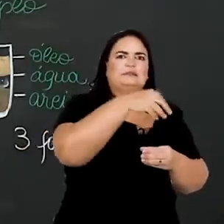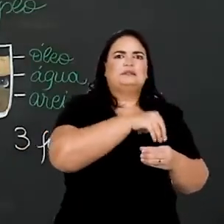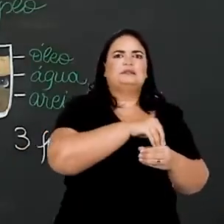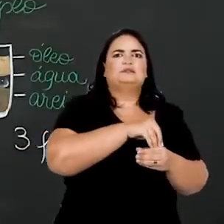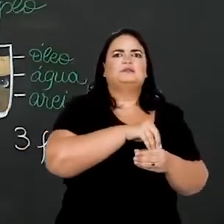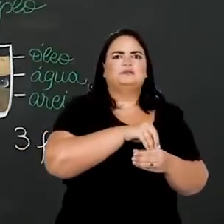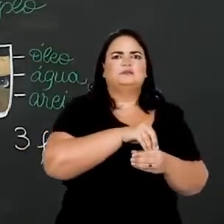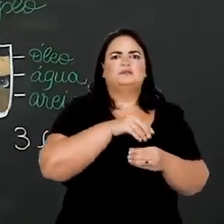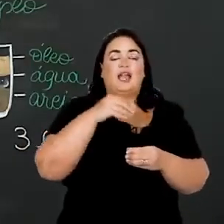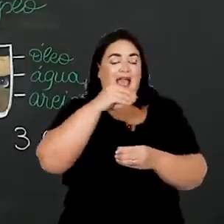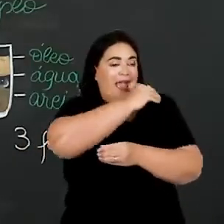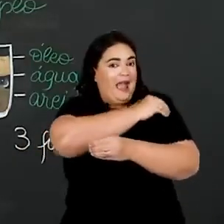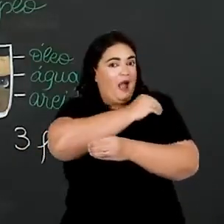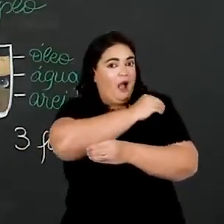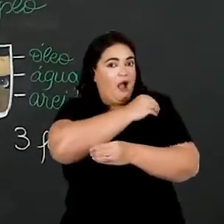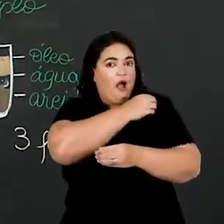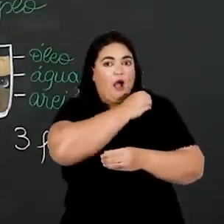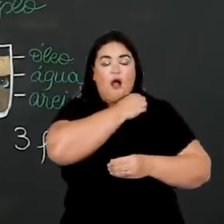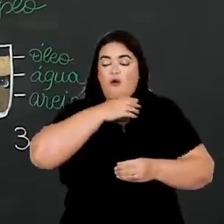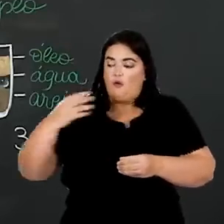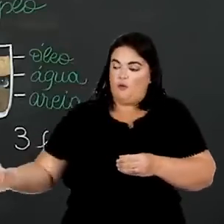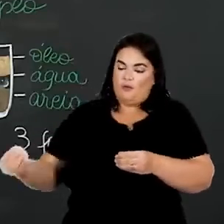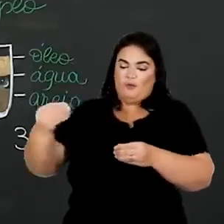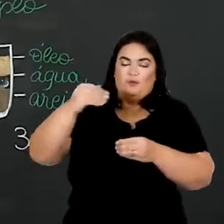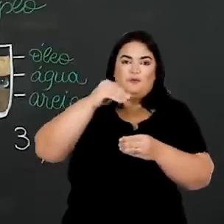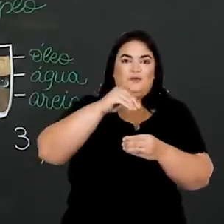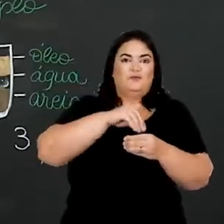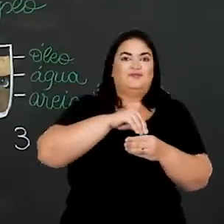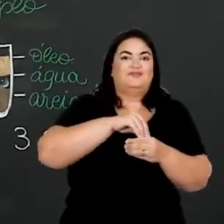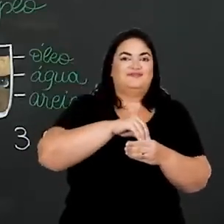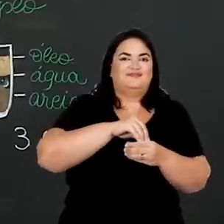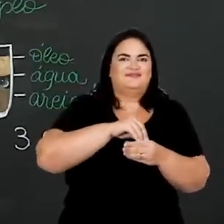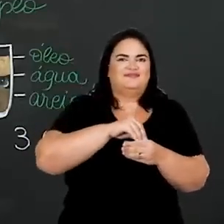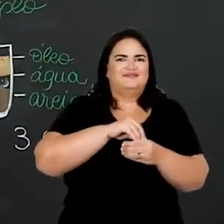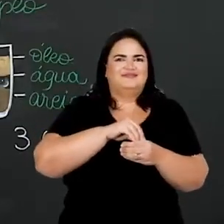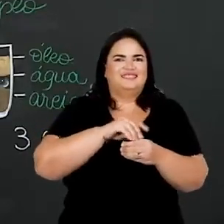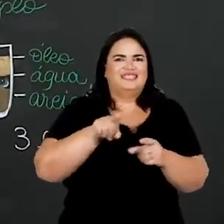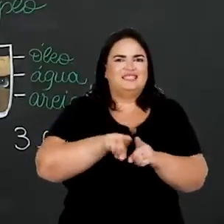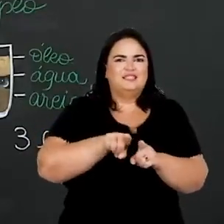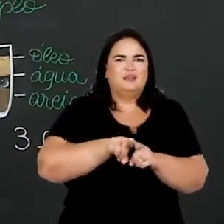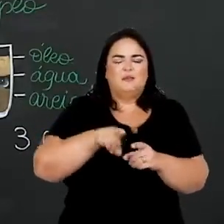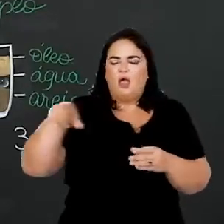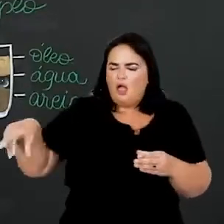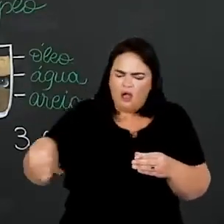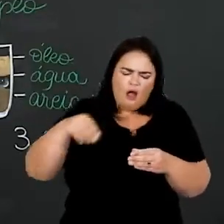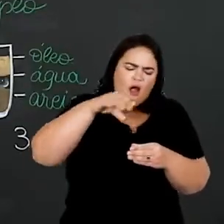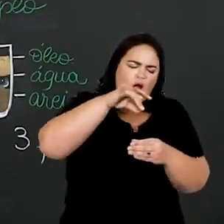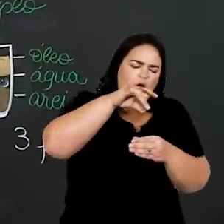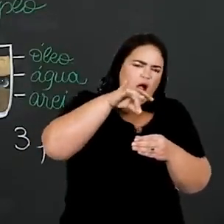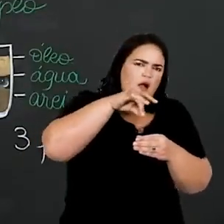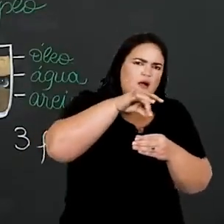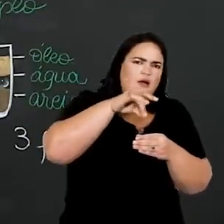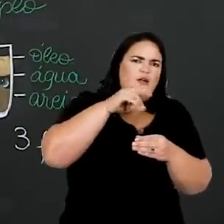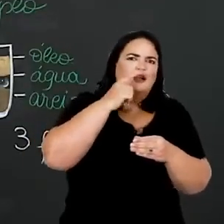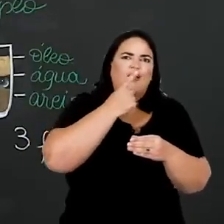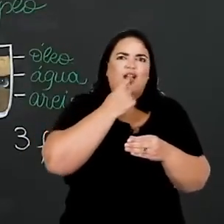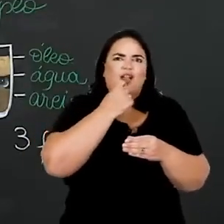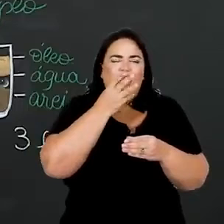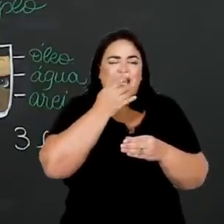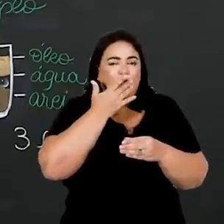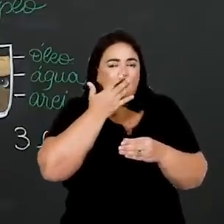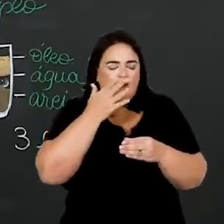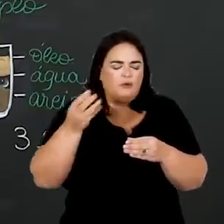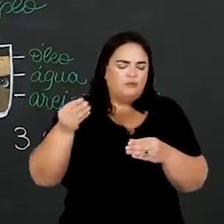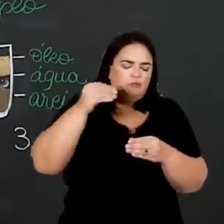um pouquinho de álcool. Lembra do álcool? Que é uma mistura homogênea. Porém, eu botei um corante. Vai dar um tchan, né? Tenho aqui